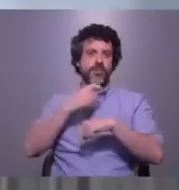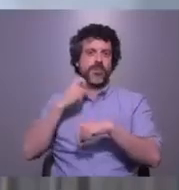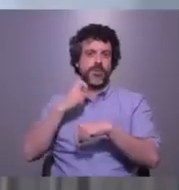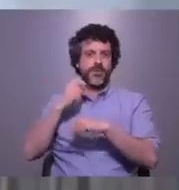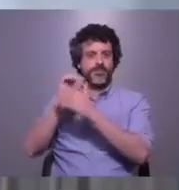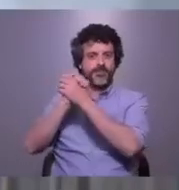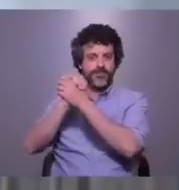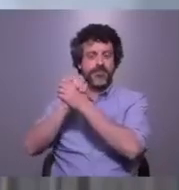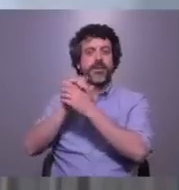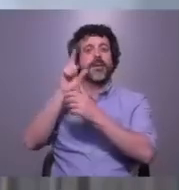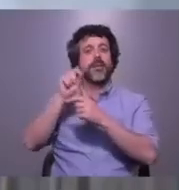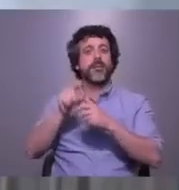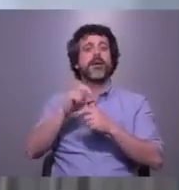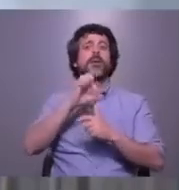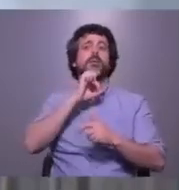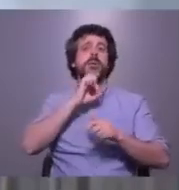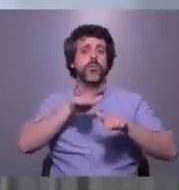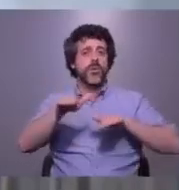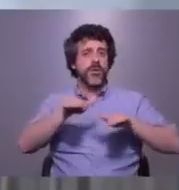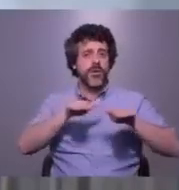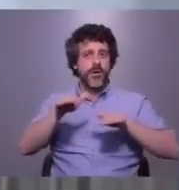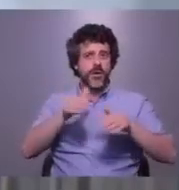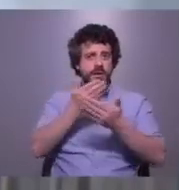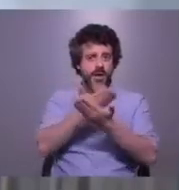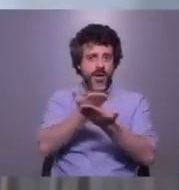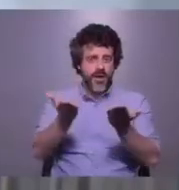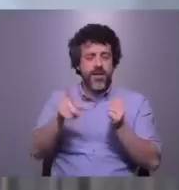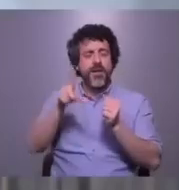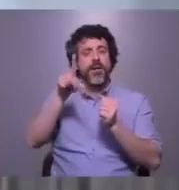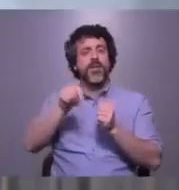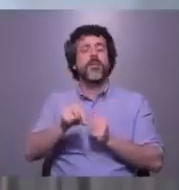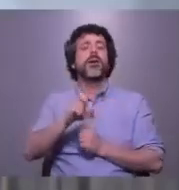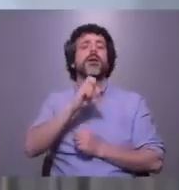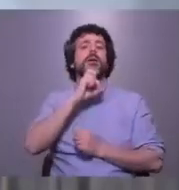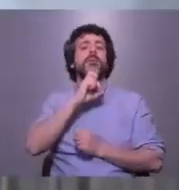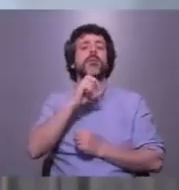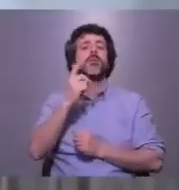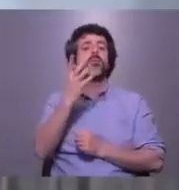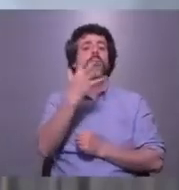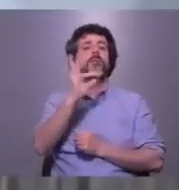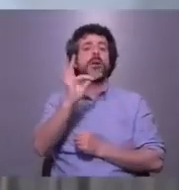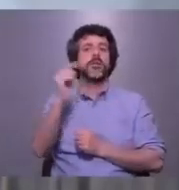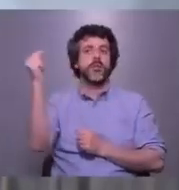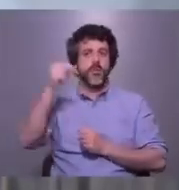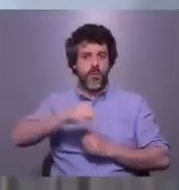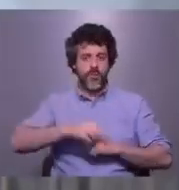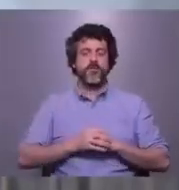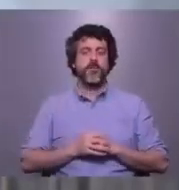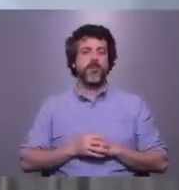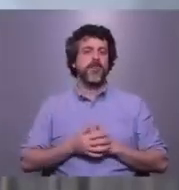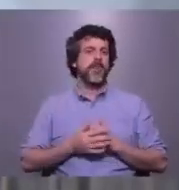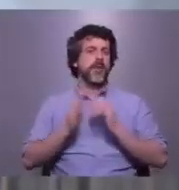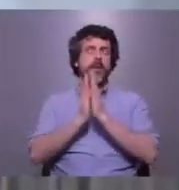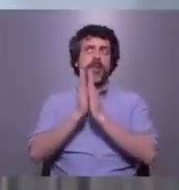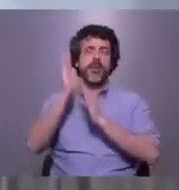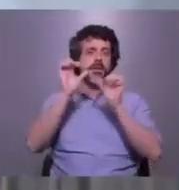senhores bispos italianos também presentes e um senhor bispo vindo de França. A palavra de